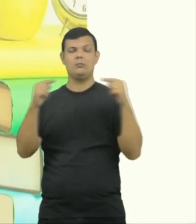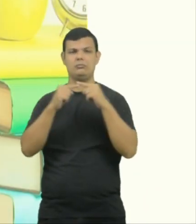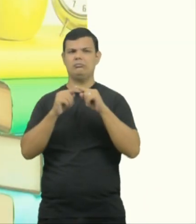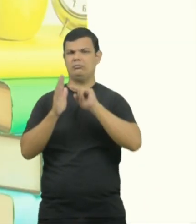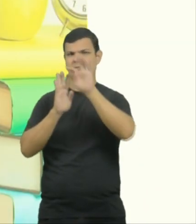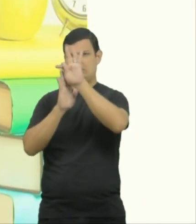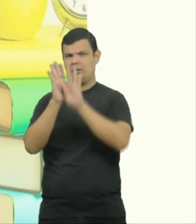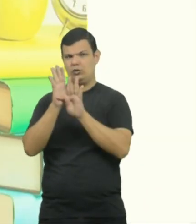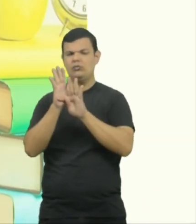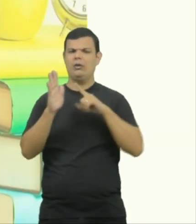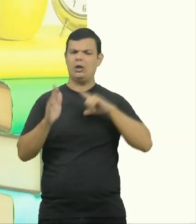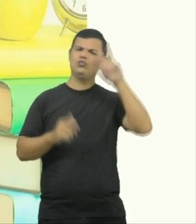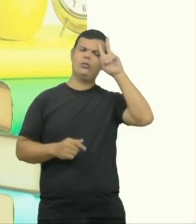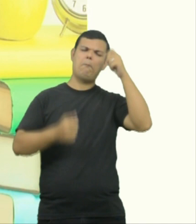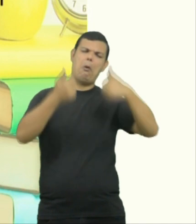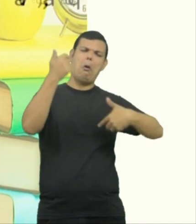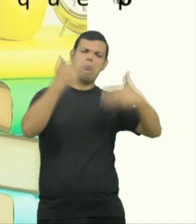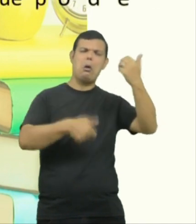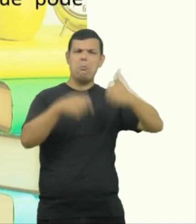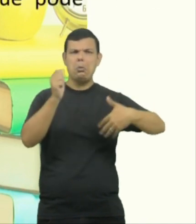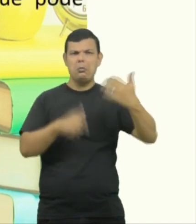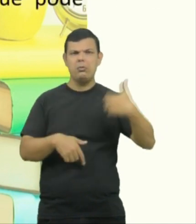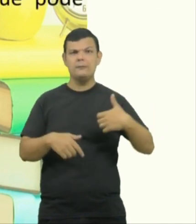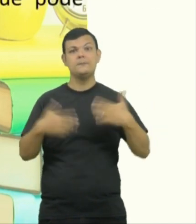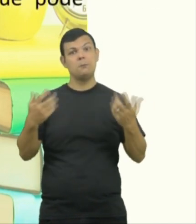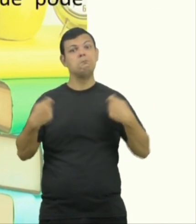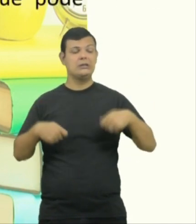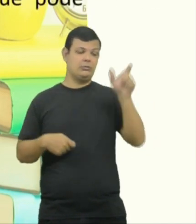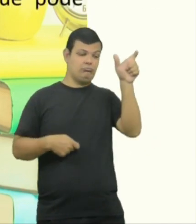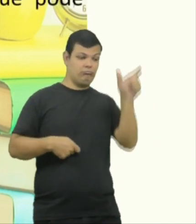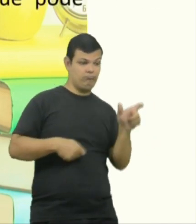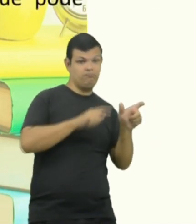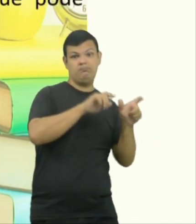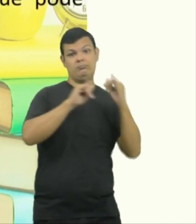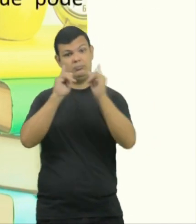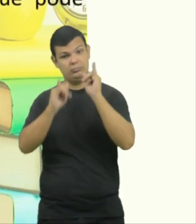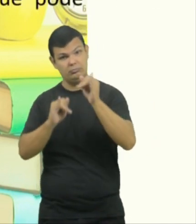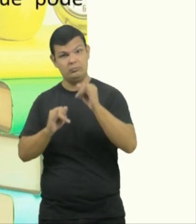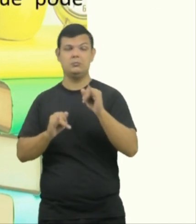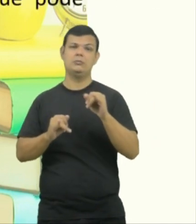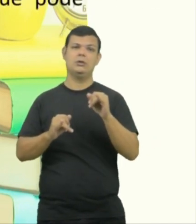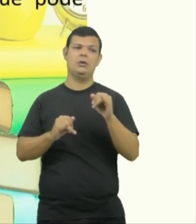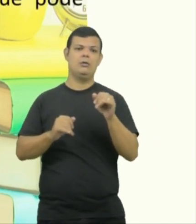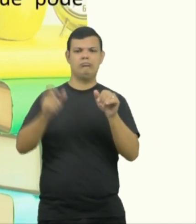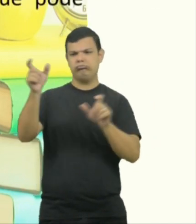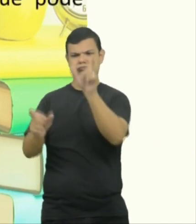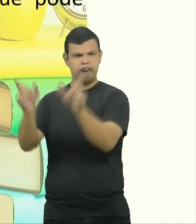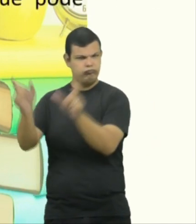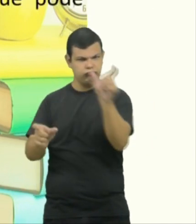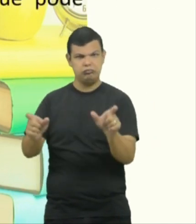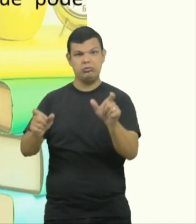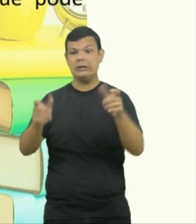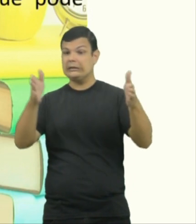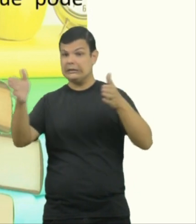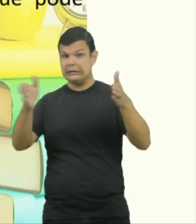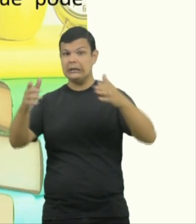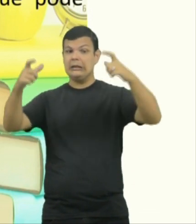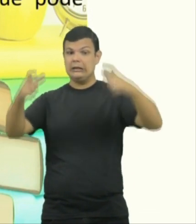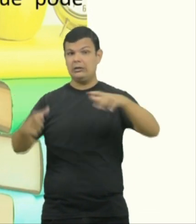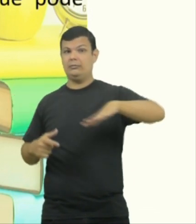que contam uma história. Para isso, é necessário o narrador ou narradora, personagem, enredo, tempo